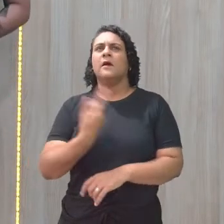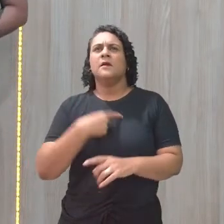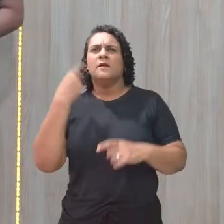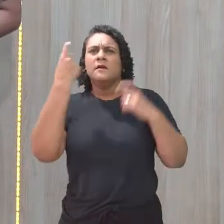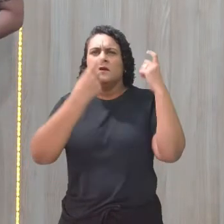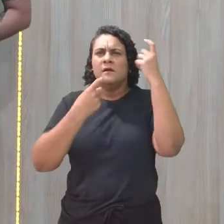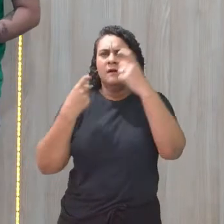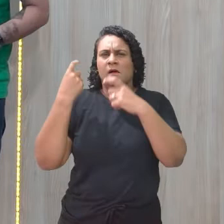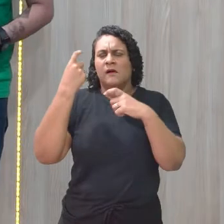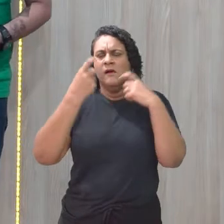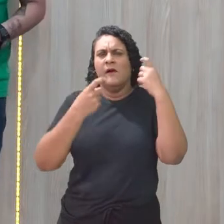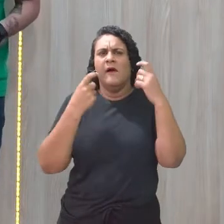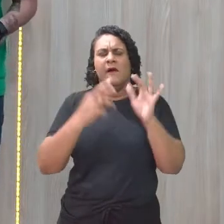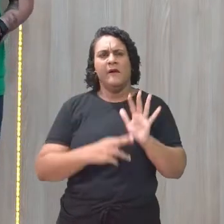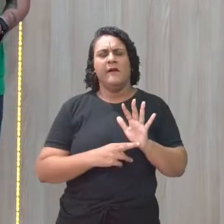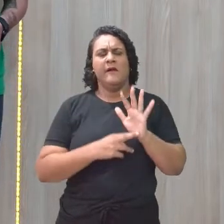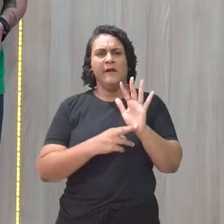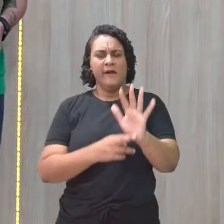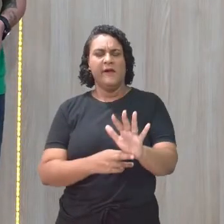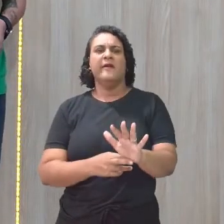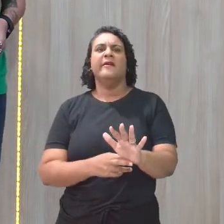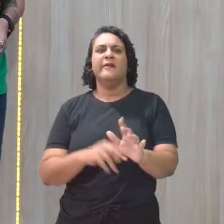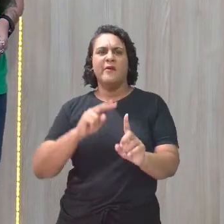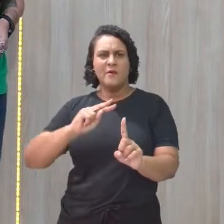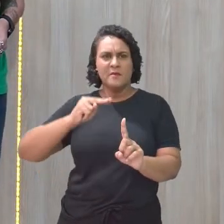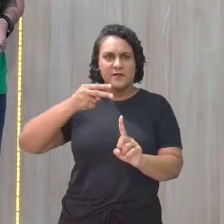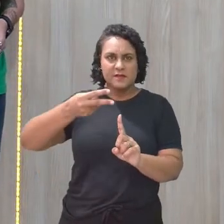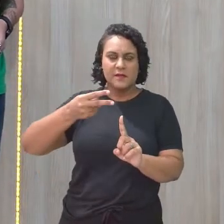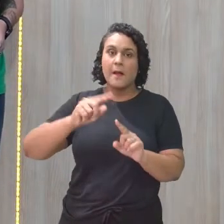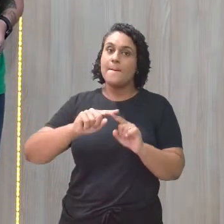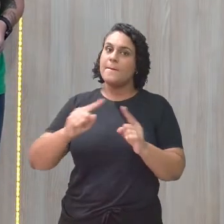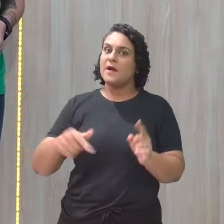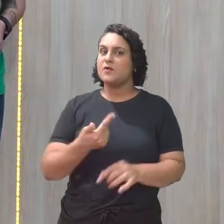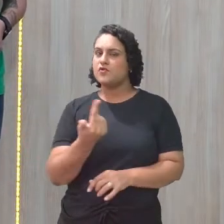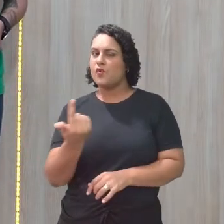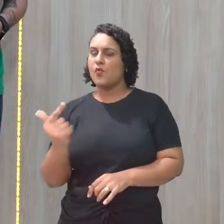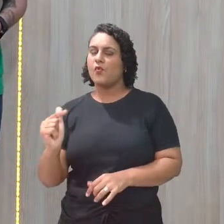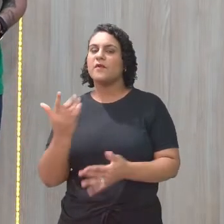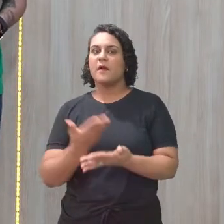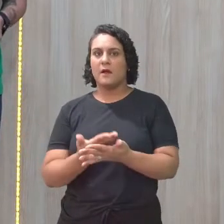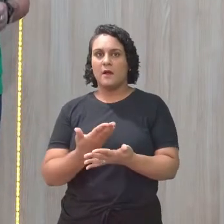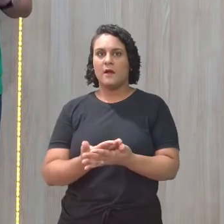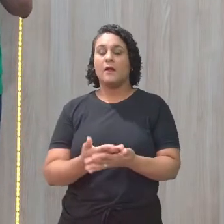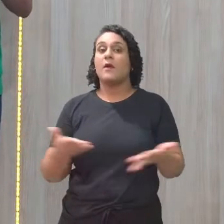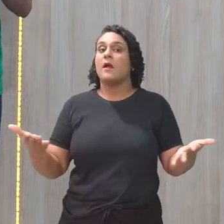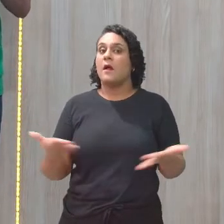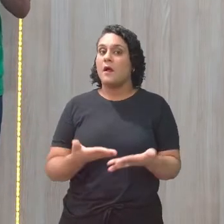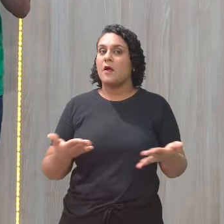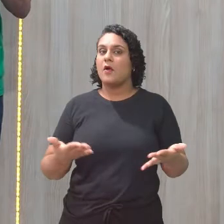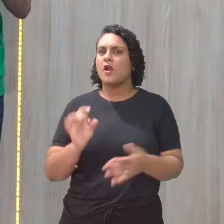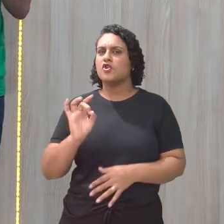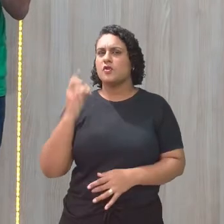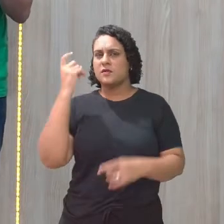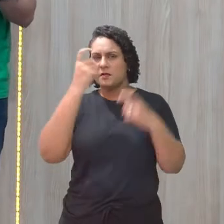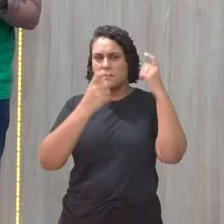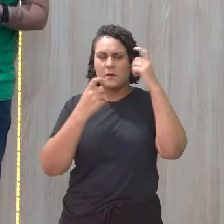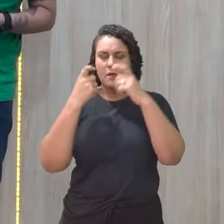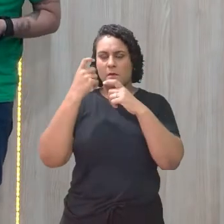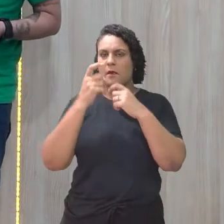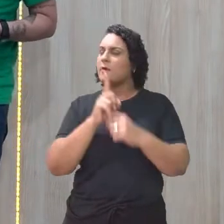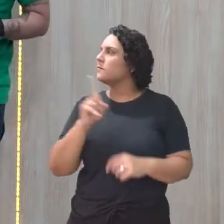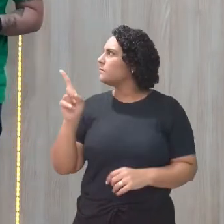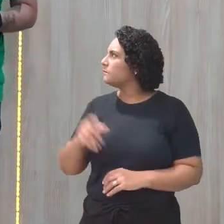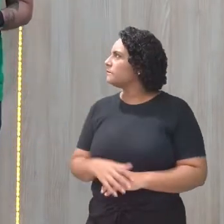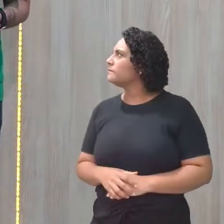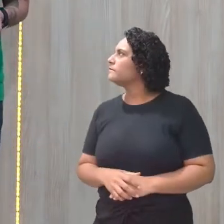preocupa em escrever isso como uma potenciação, mas vamos deixar isso para um outro momento. Nesse primeiro momento, a gente vai se preocupar apenas com isso daqui, para